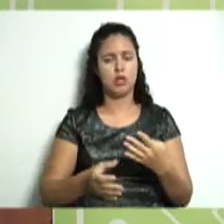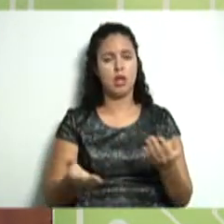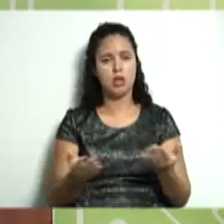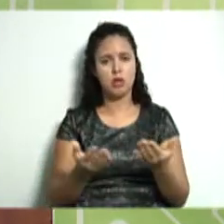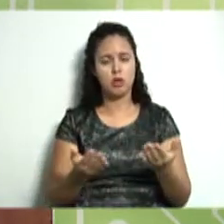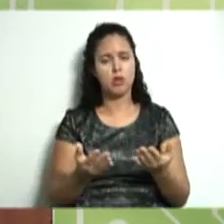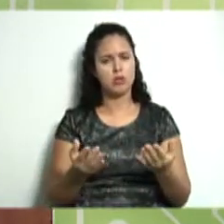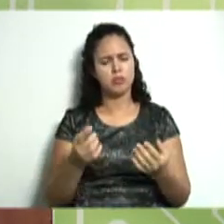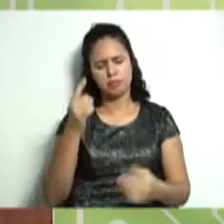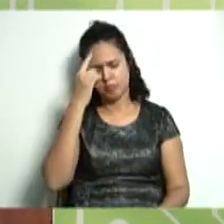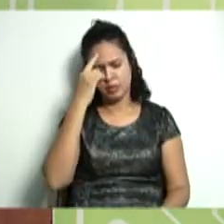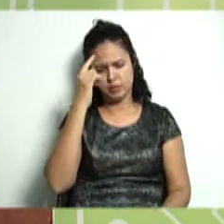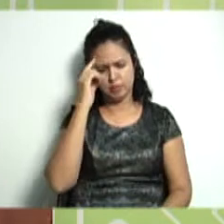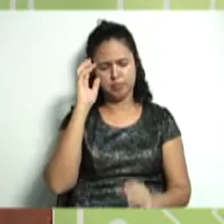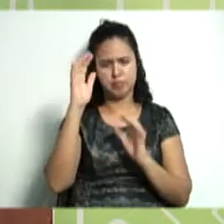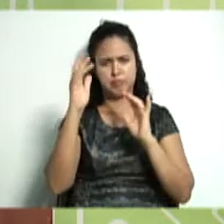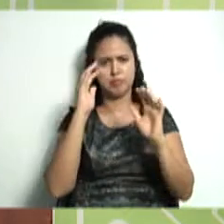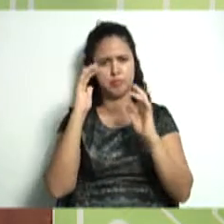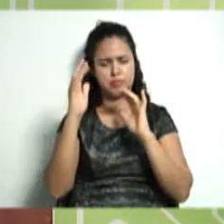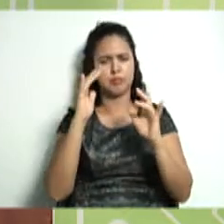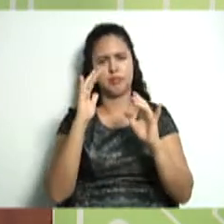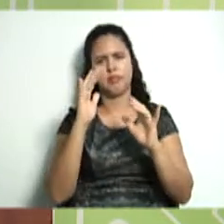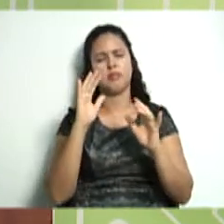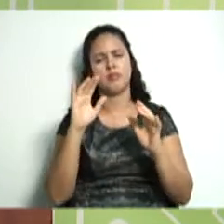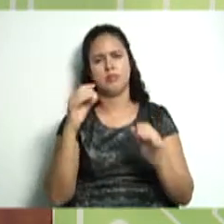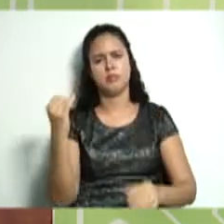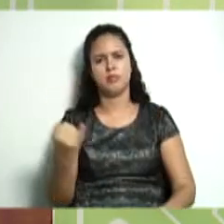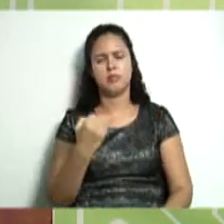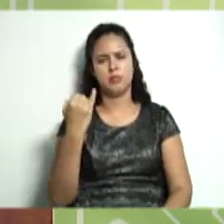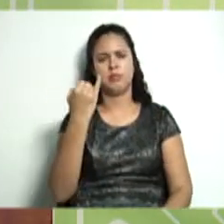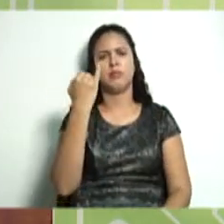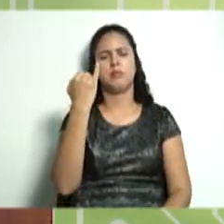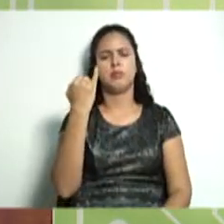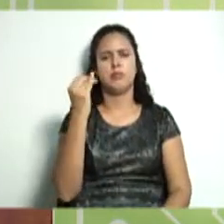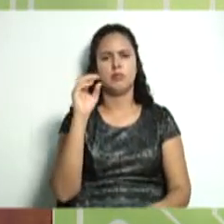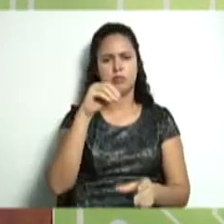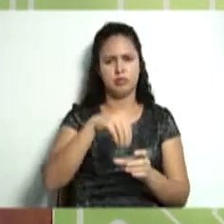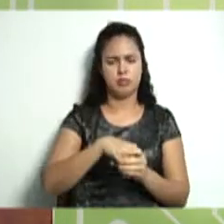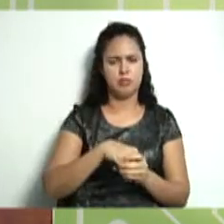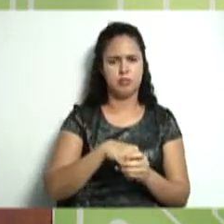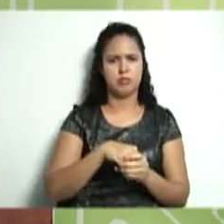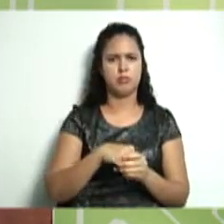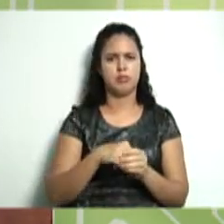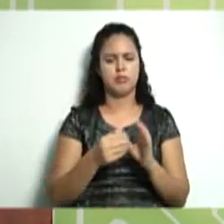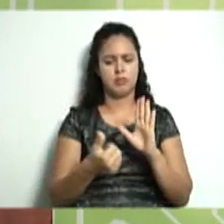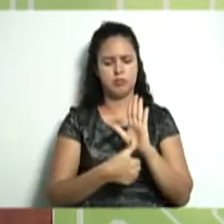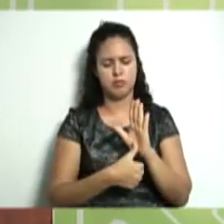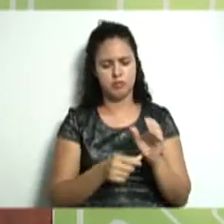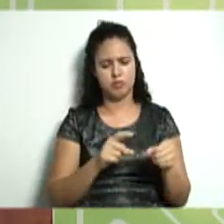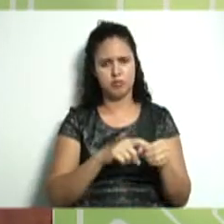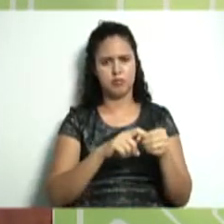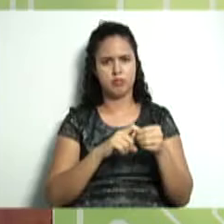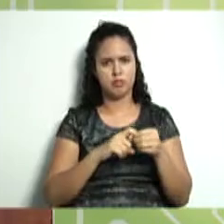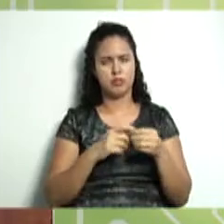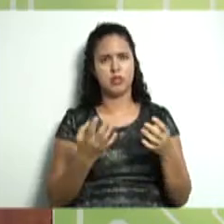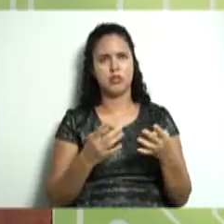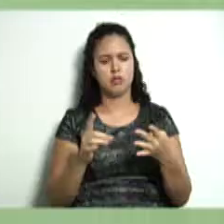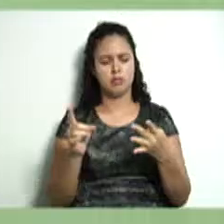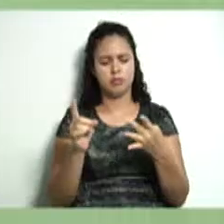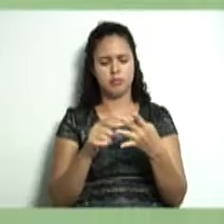vocês a refletirem sobre isso, sobre a atuação desse cooperado. A gente vai para a segunda